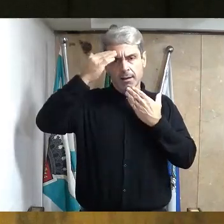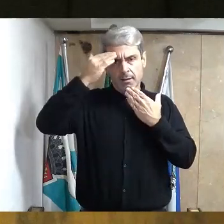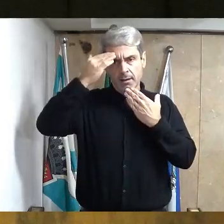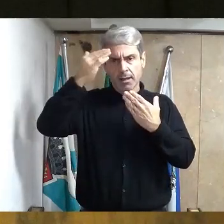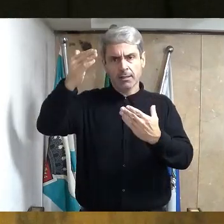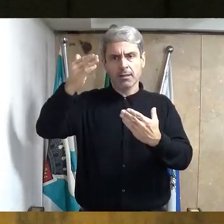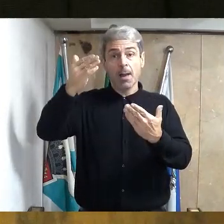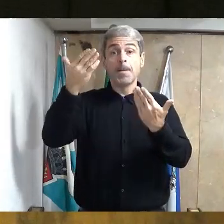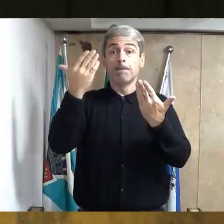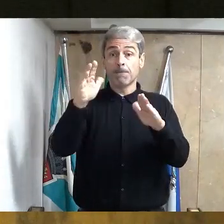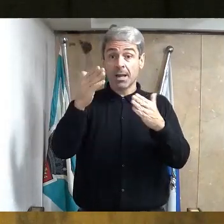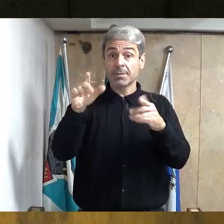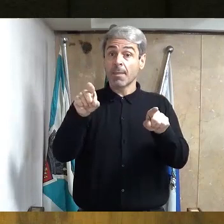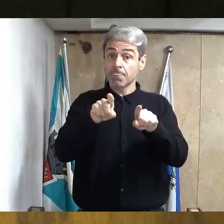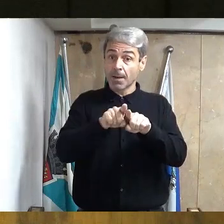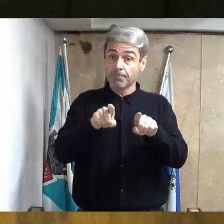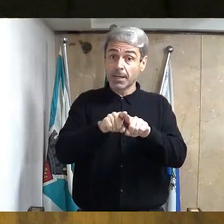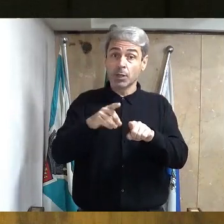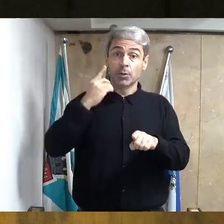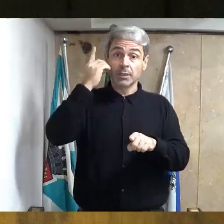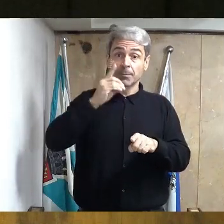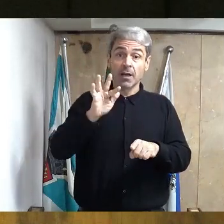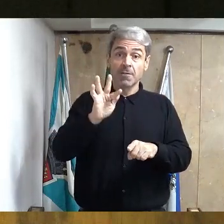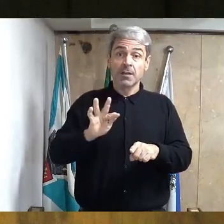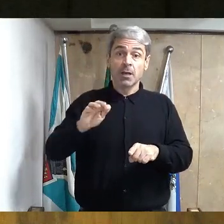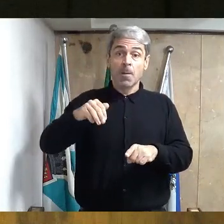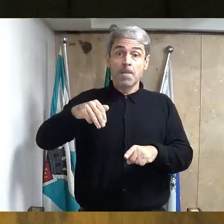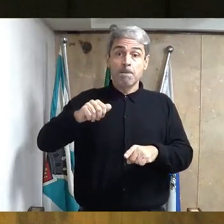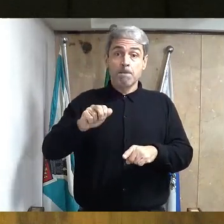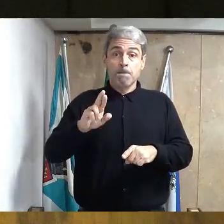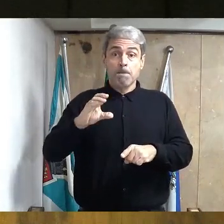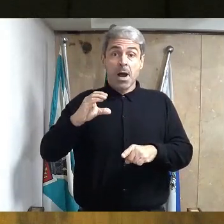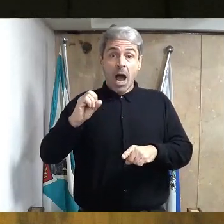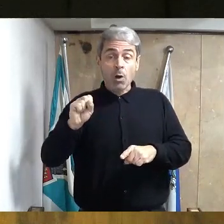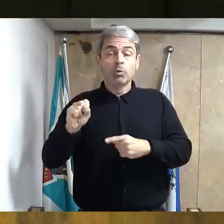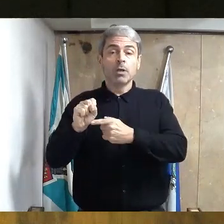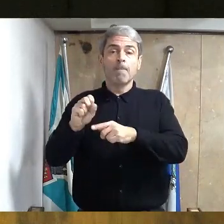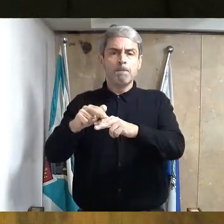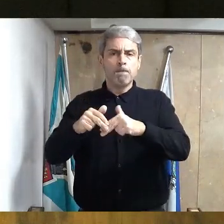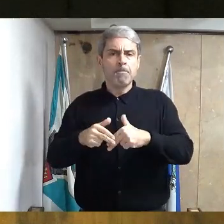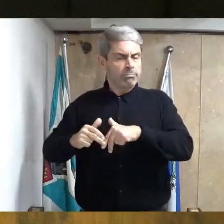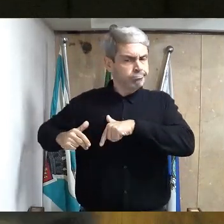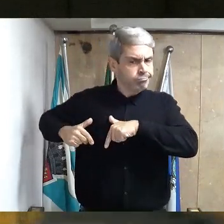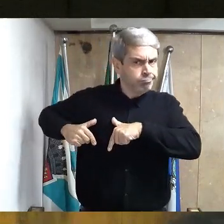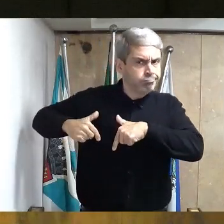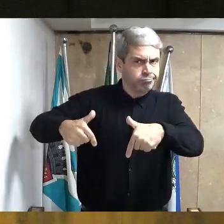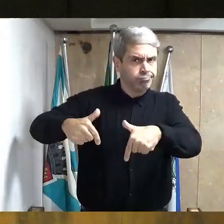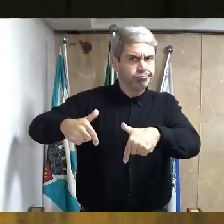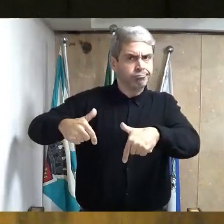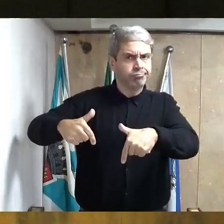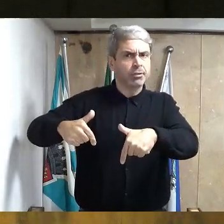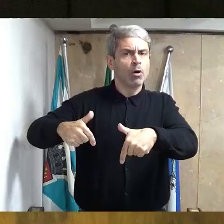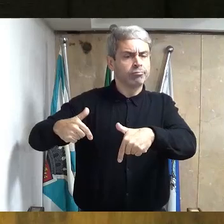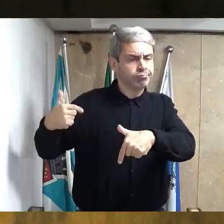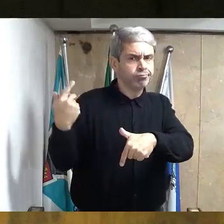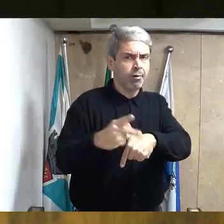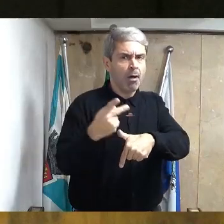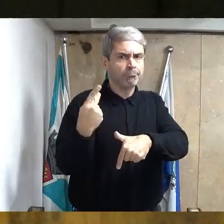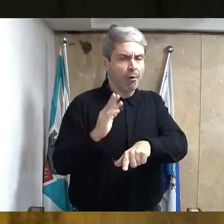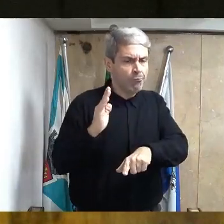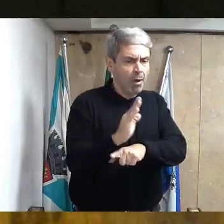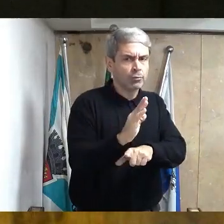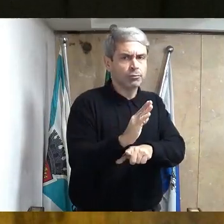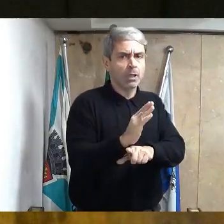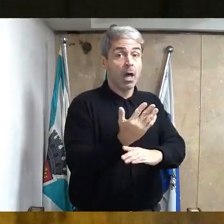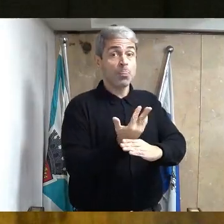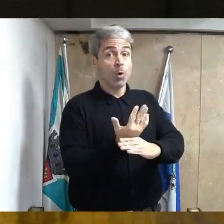e parabenizar o deputado federal Marcos Tavares pela sua atuação contundente no município,